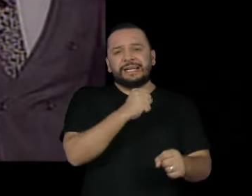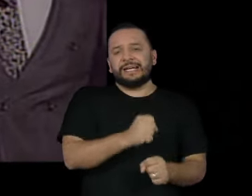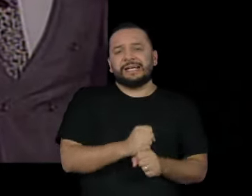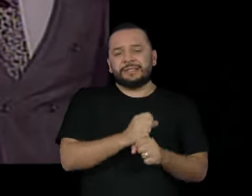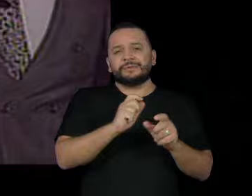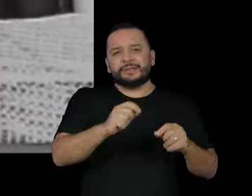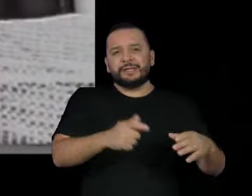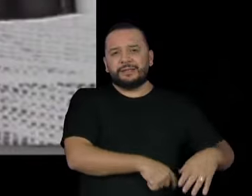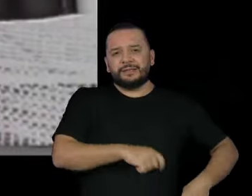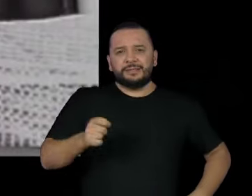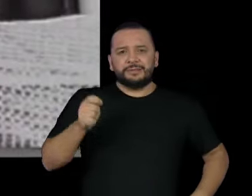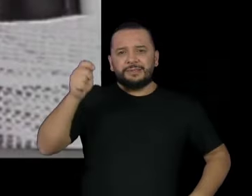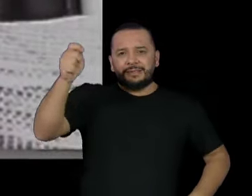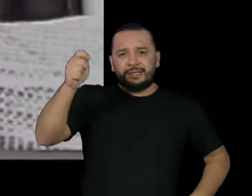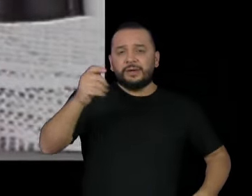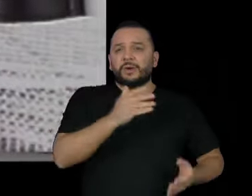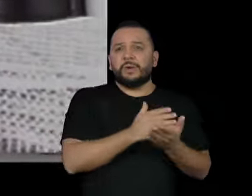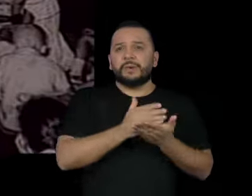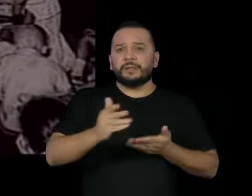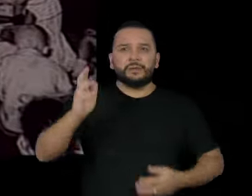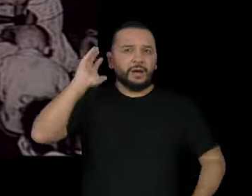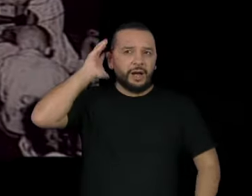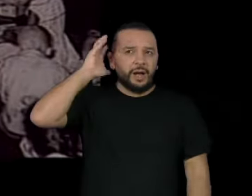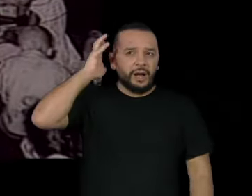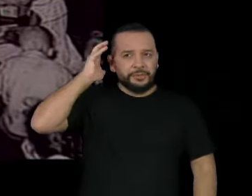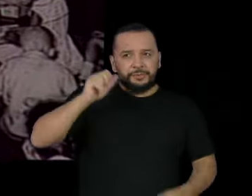primeira transmissão de rádio no Brasil.